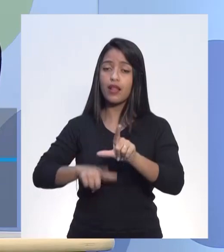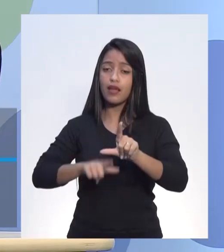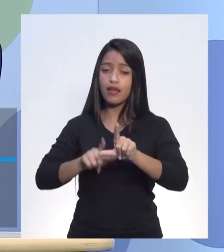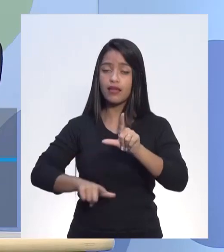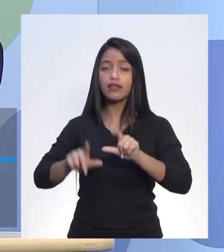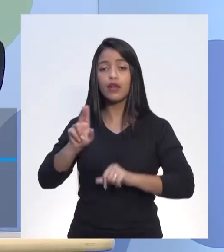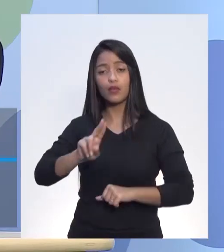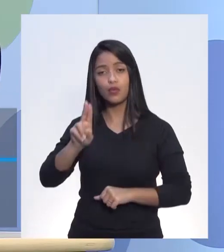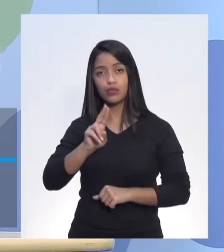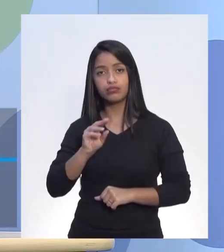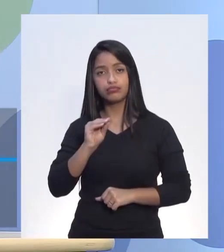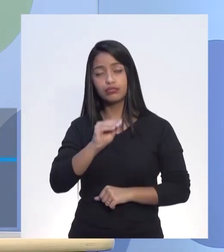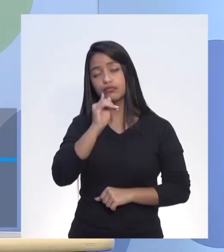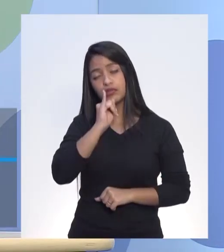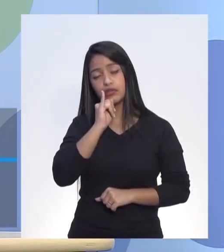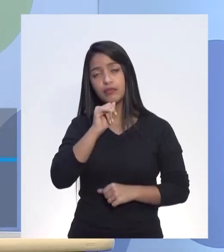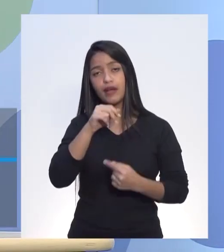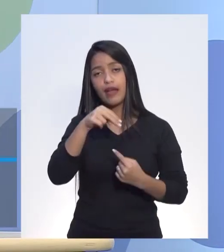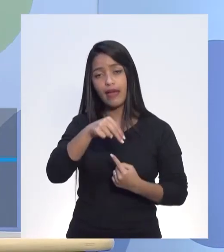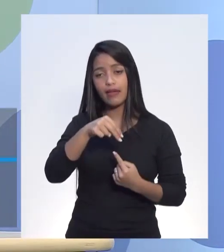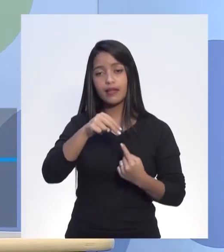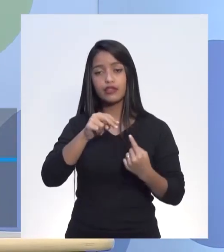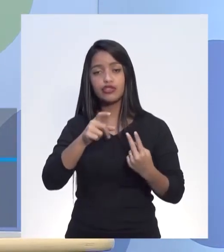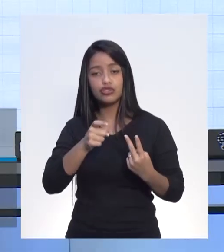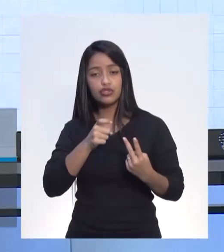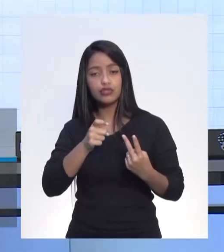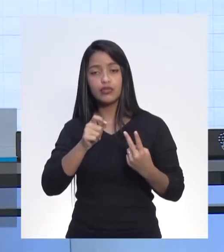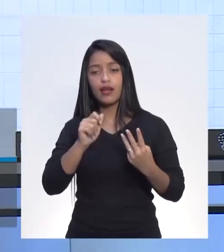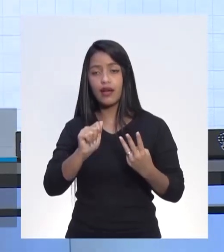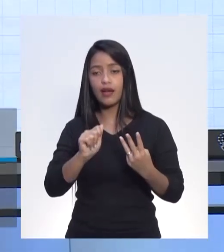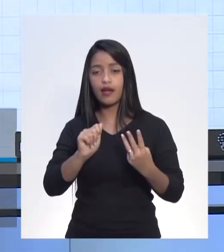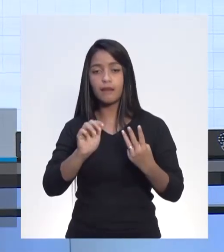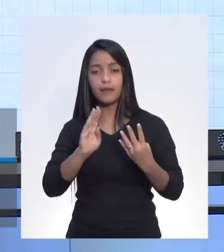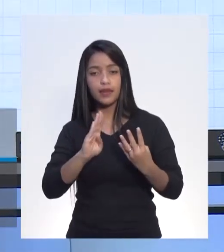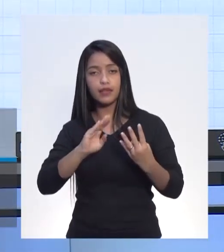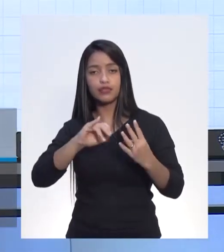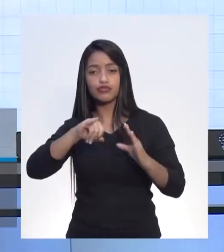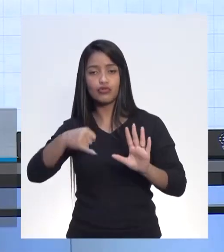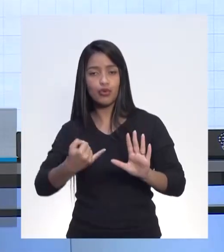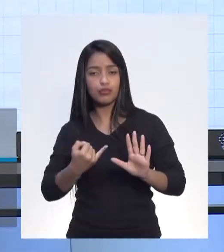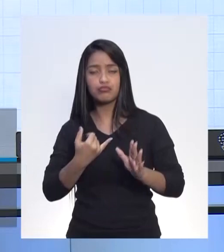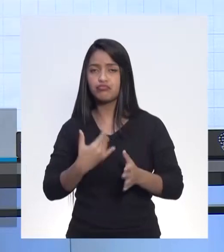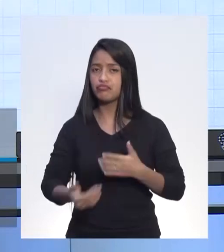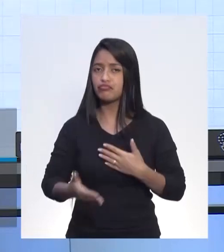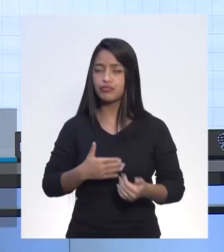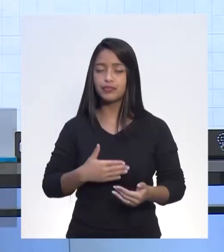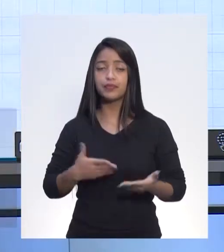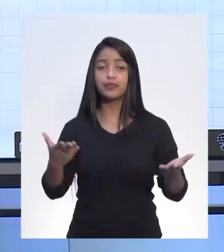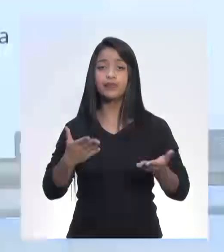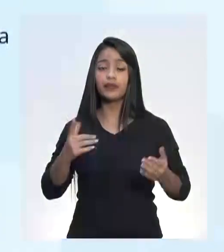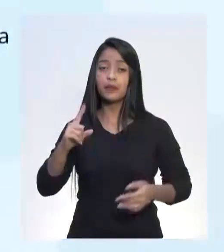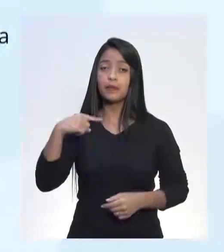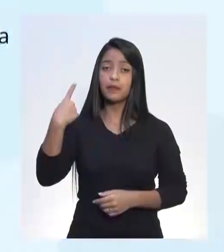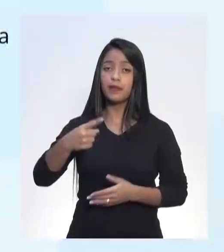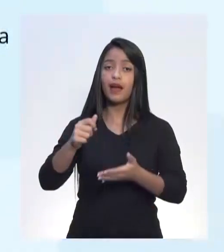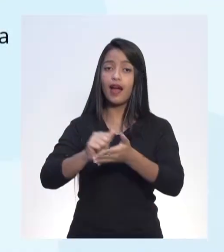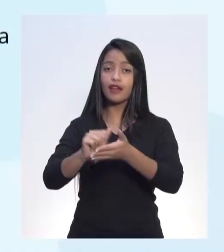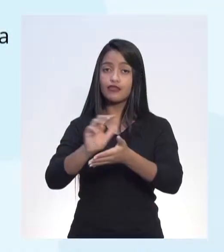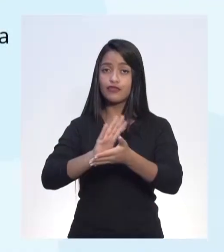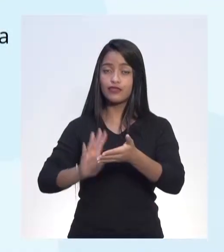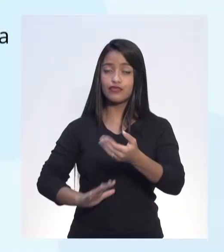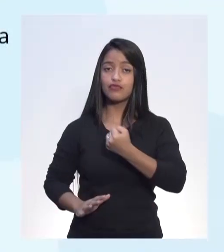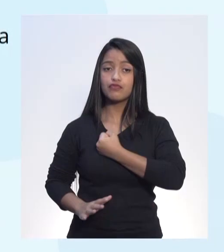sido X, A, B, J. Sem problemas. Próxima atividade. Atividade 4. E aí a gente já